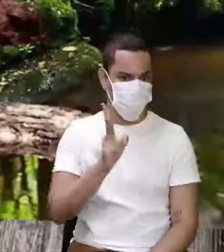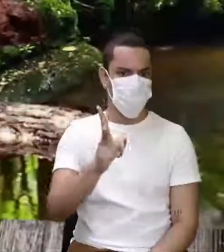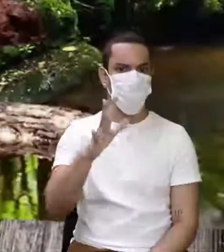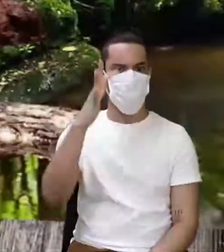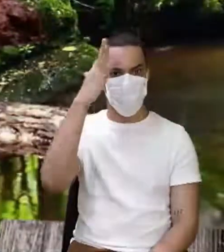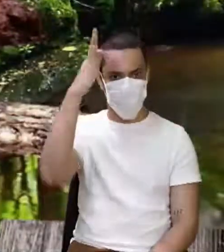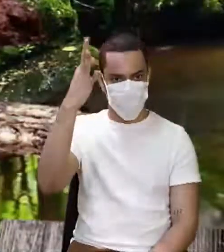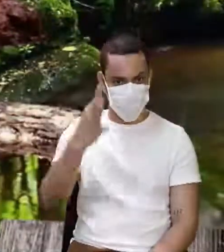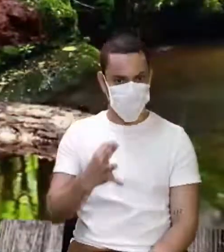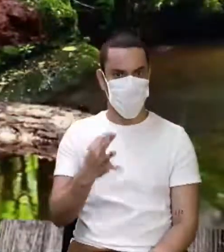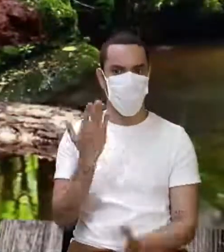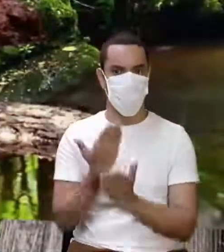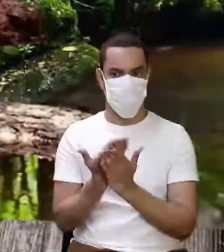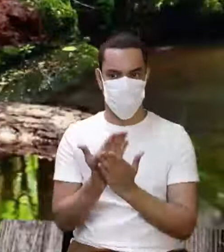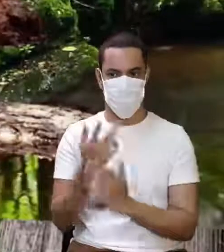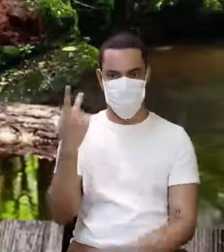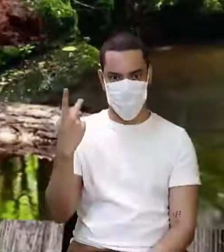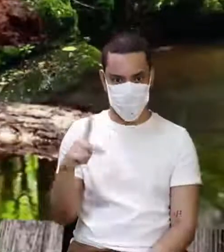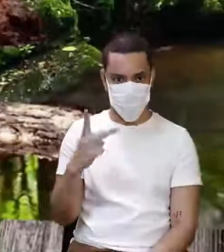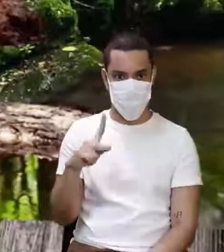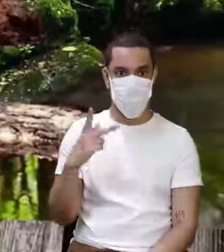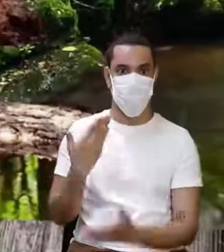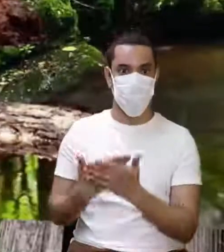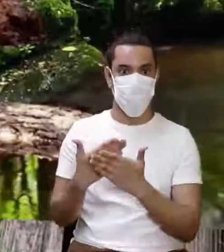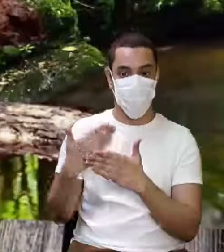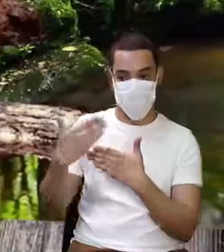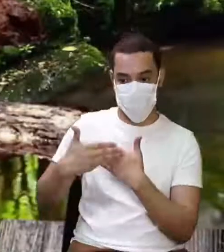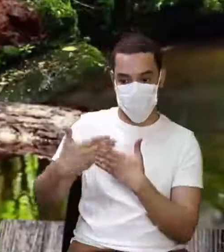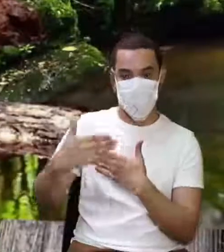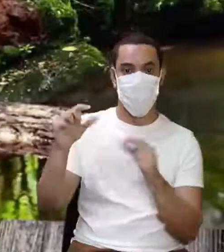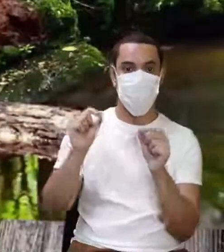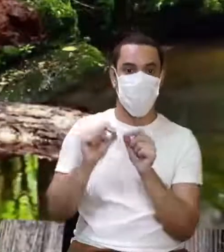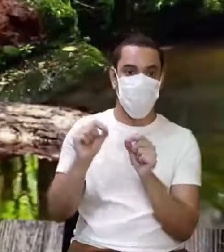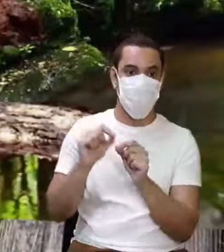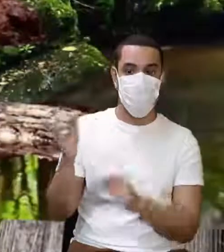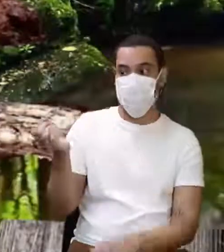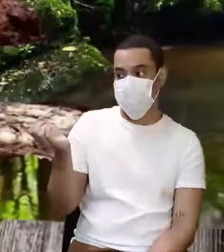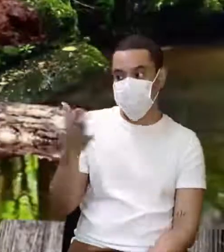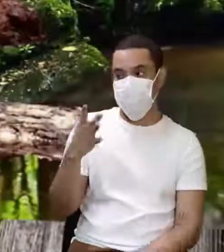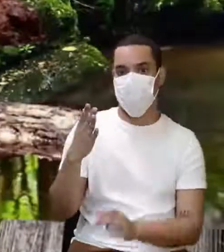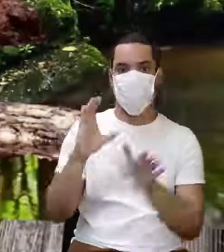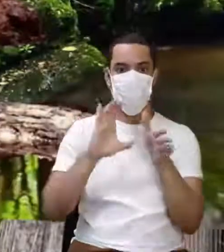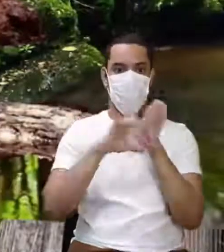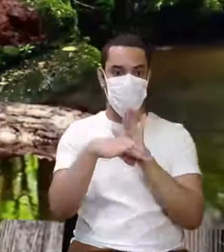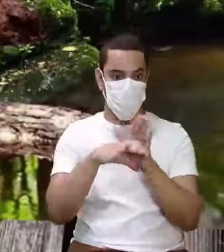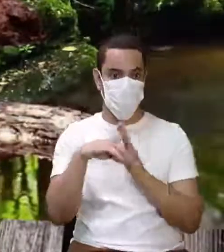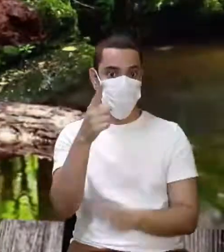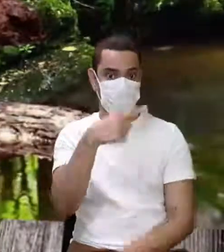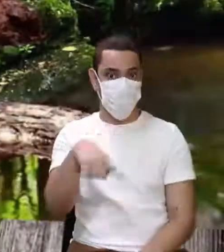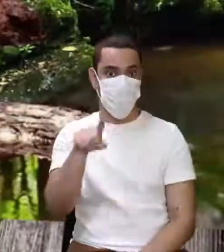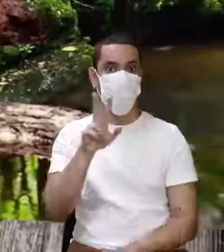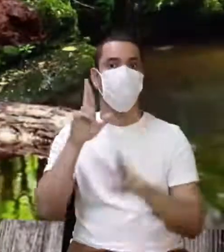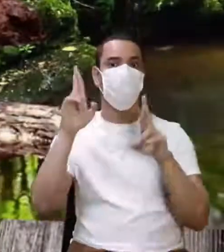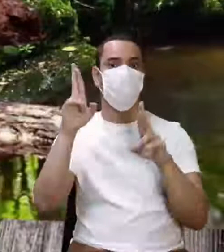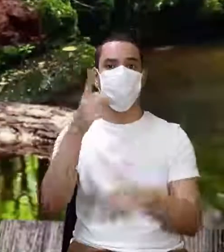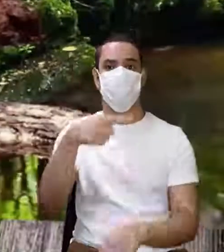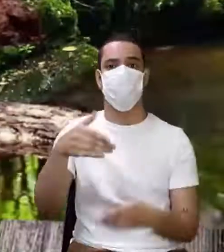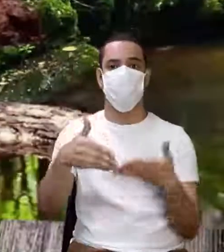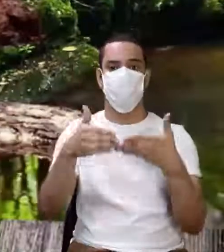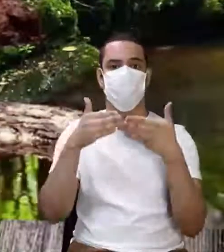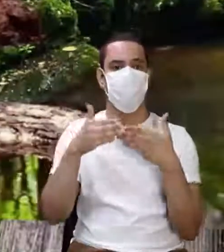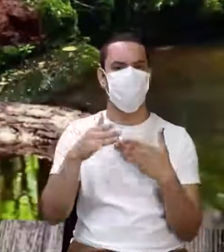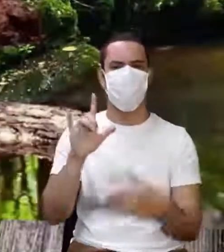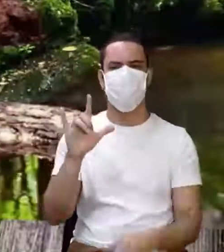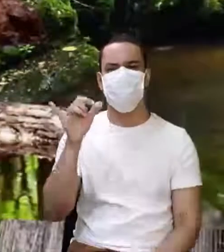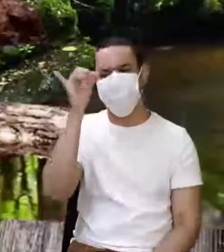com certeza, a essa aula na próxima, trazendo novos conceitos para você. O que eu peço para você é que não